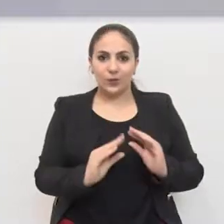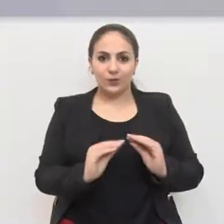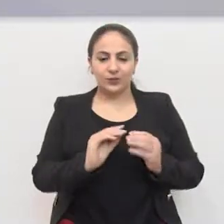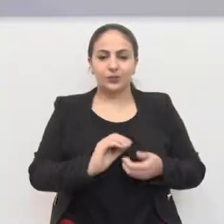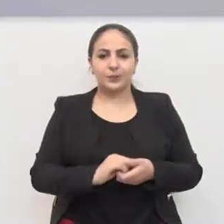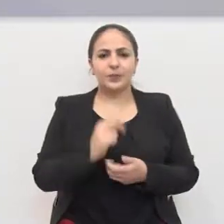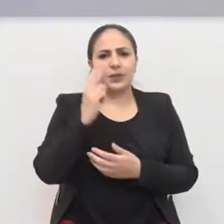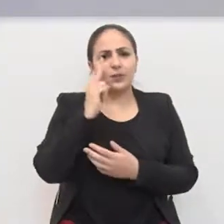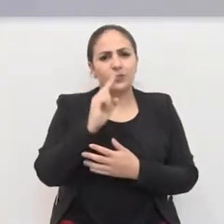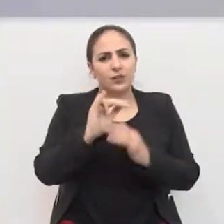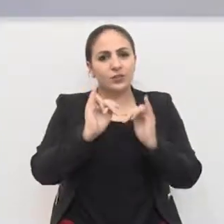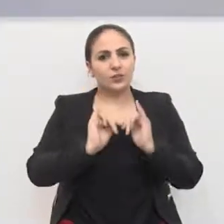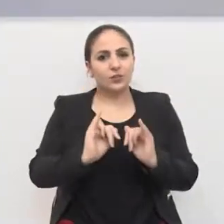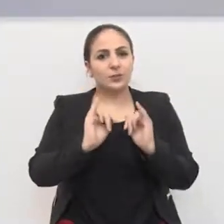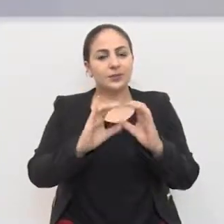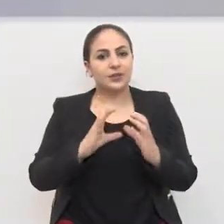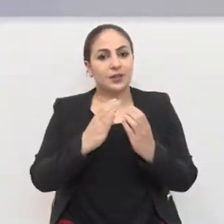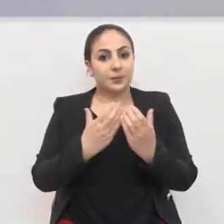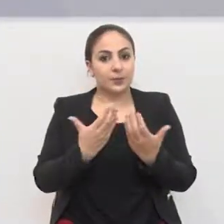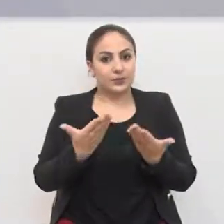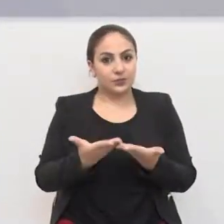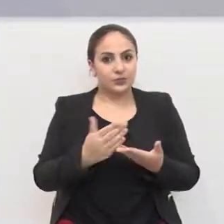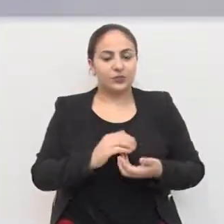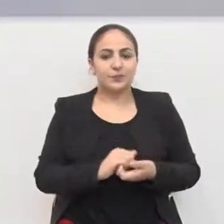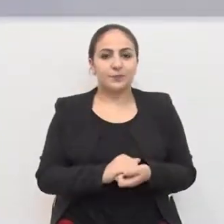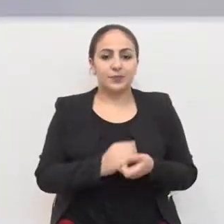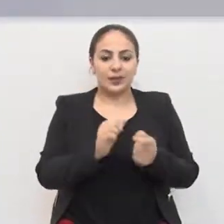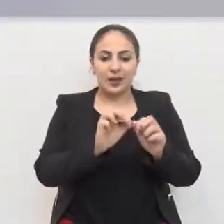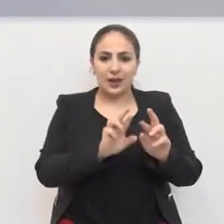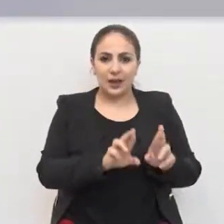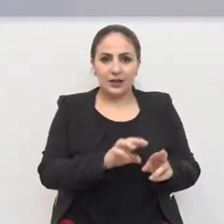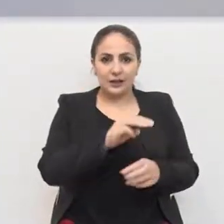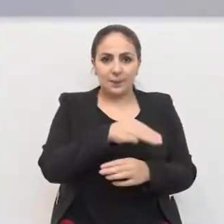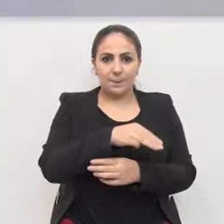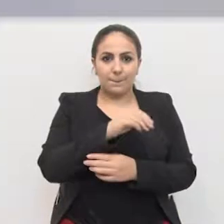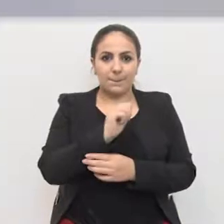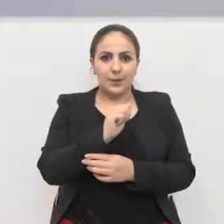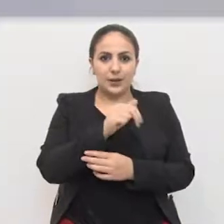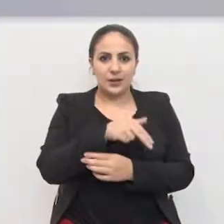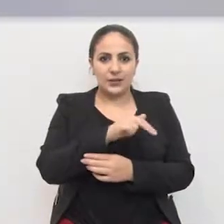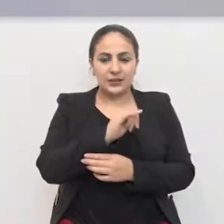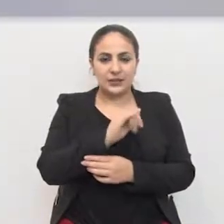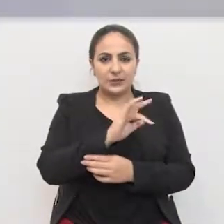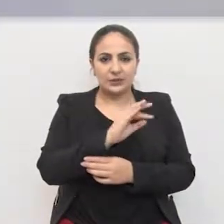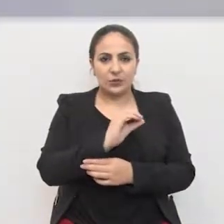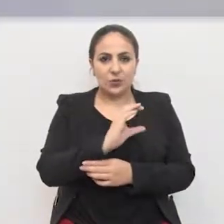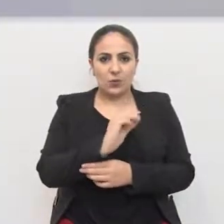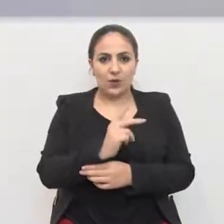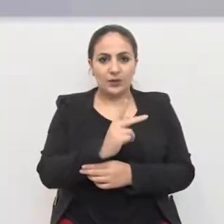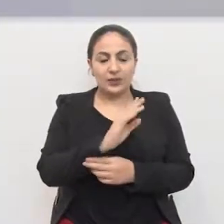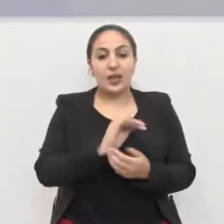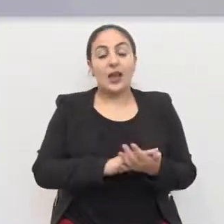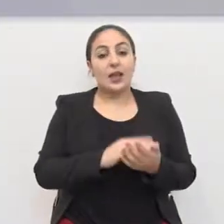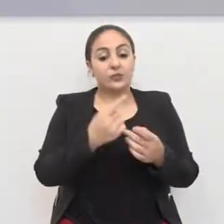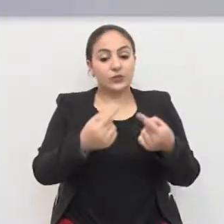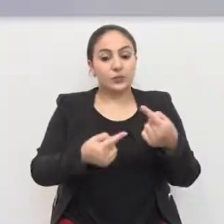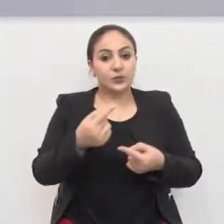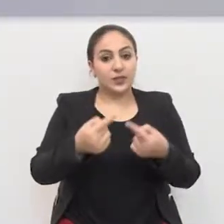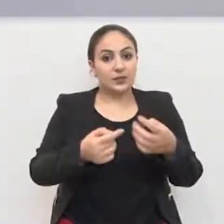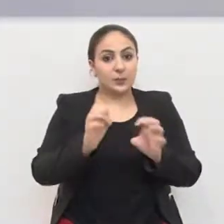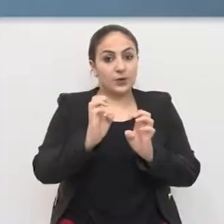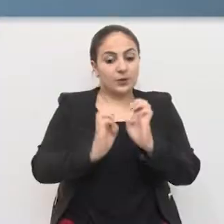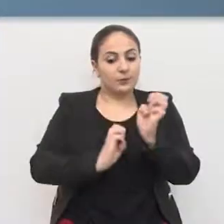Boa noite. Veja no Jornal da Câmara de hoje. A área da Manitowoc é disputada por empresas de Passo Fundo